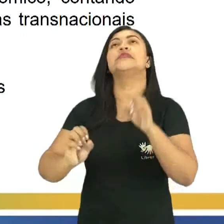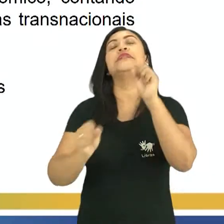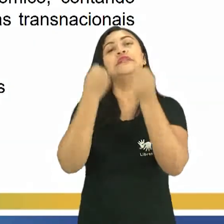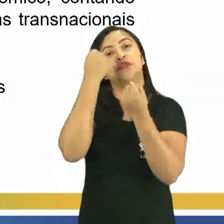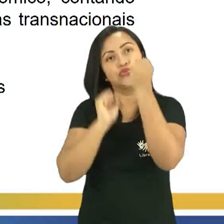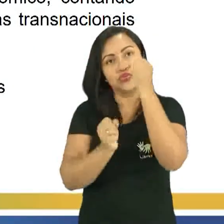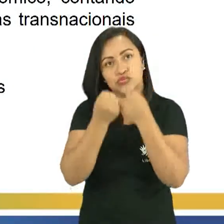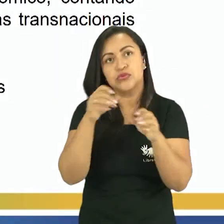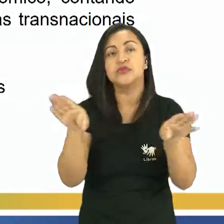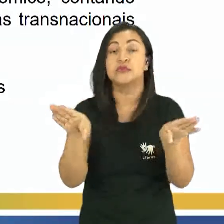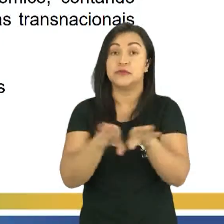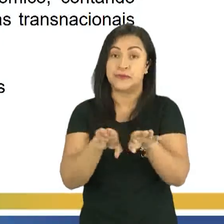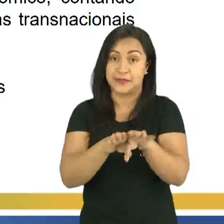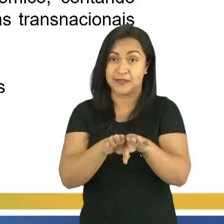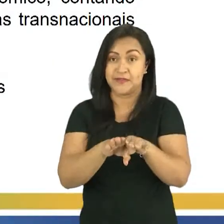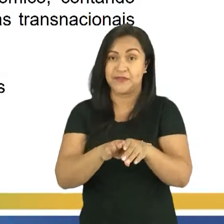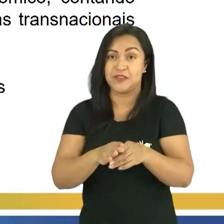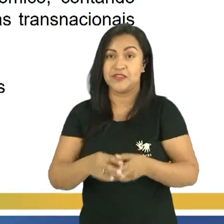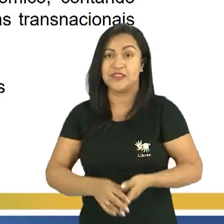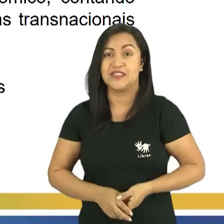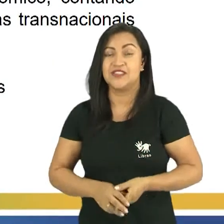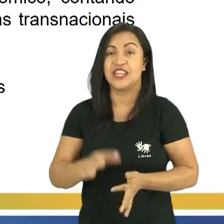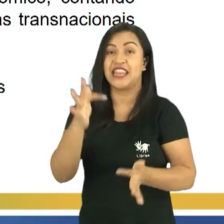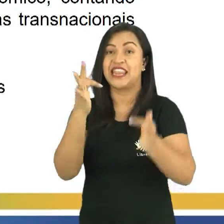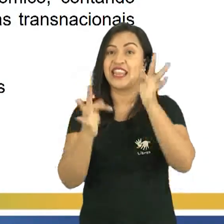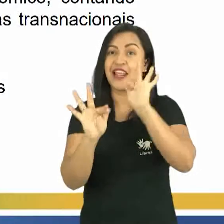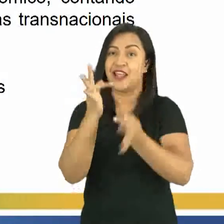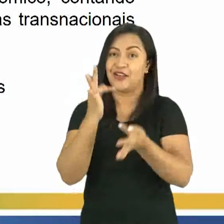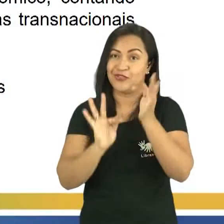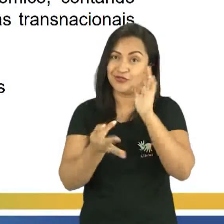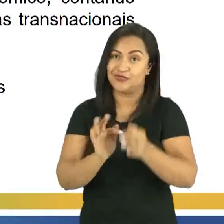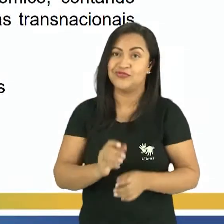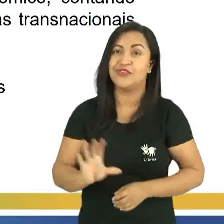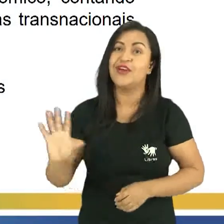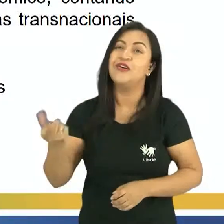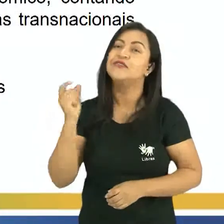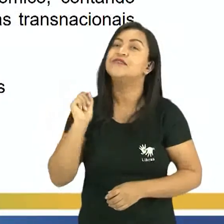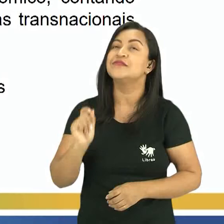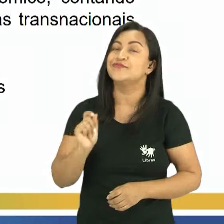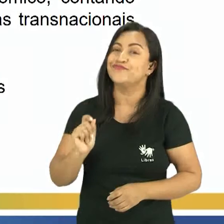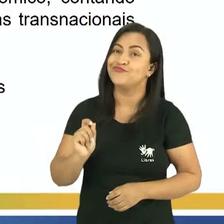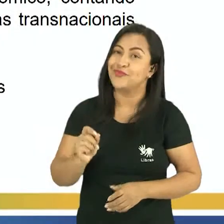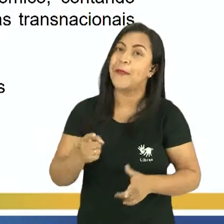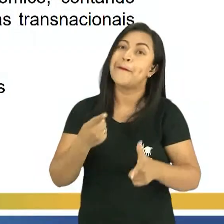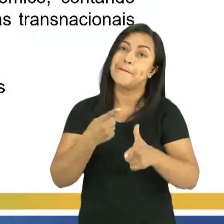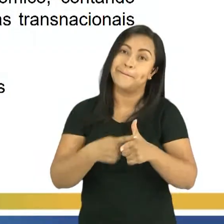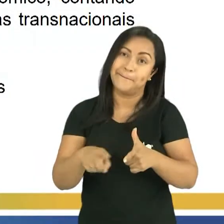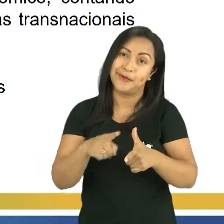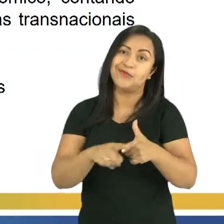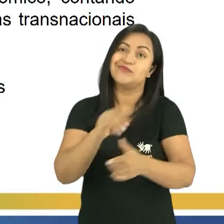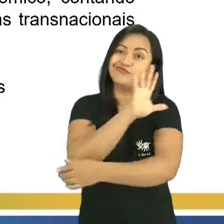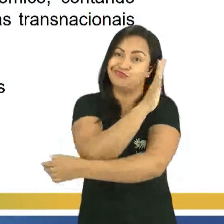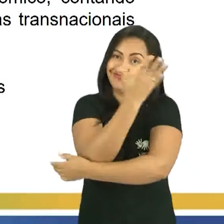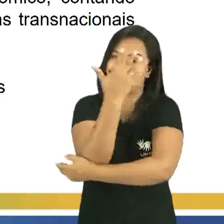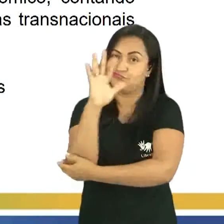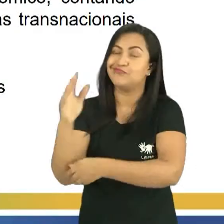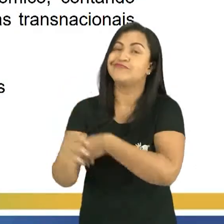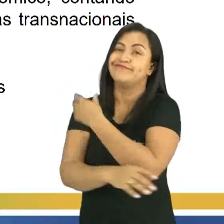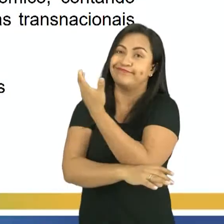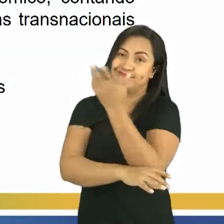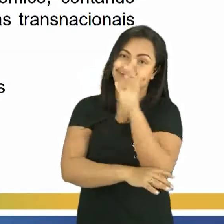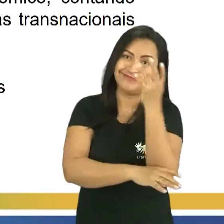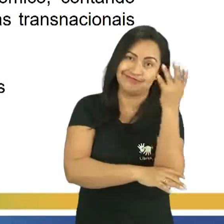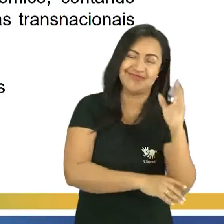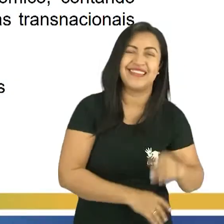de novidades, tecnologia, promove também problemas ambientais. Tá? Essa atividade industrial